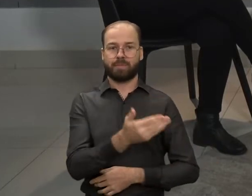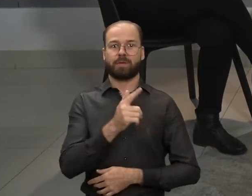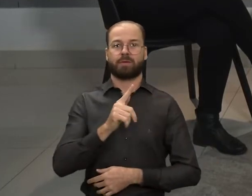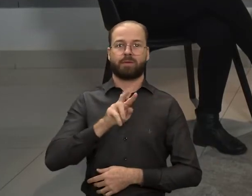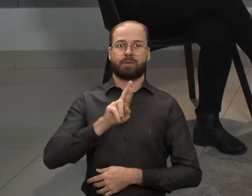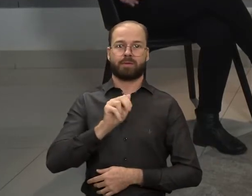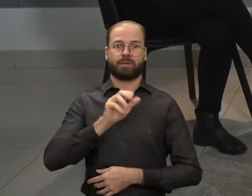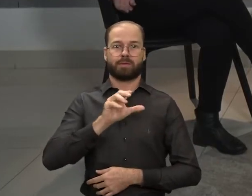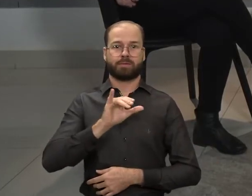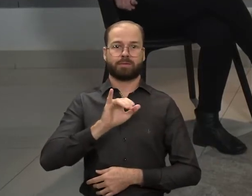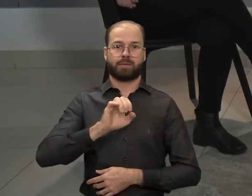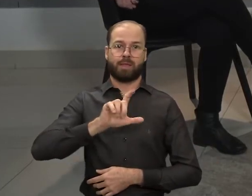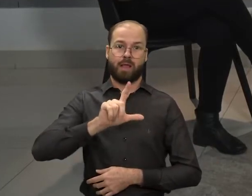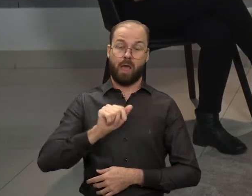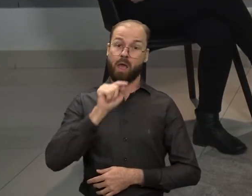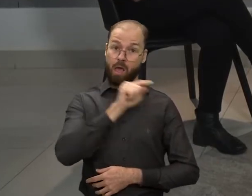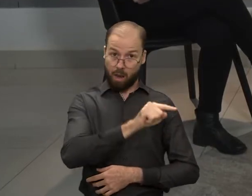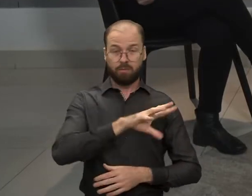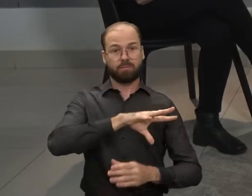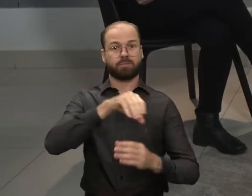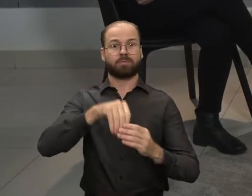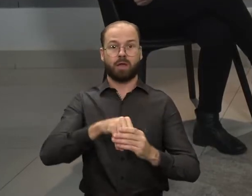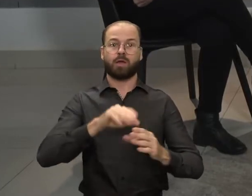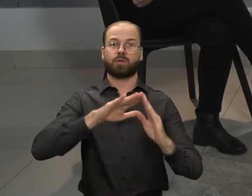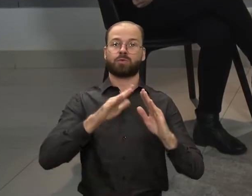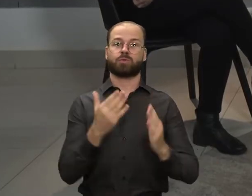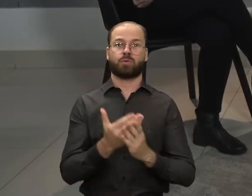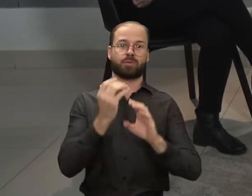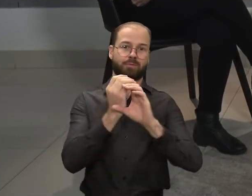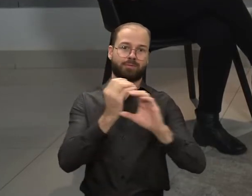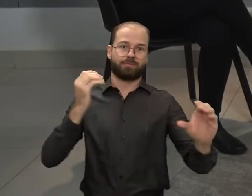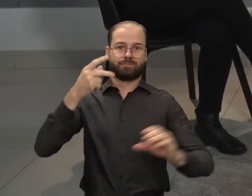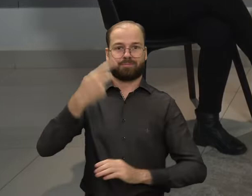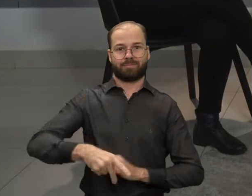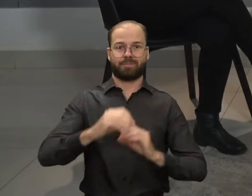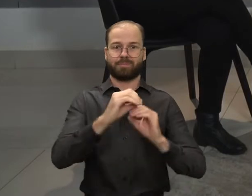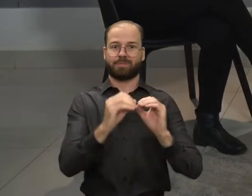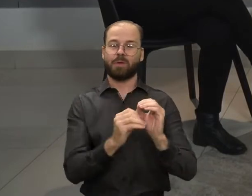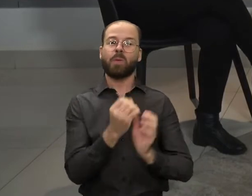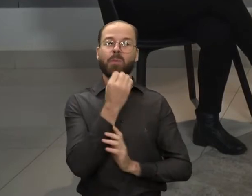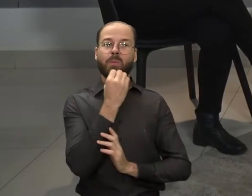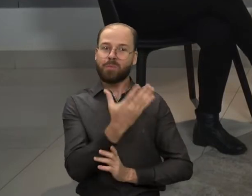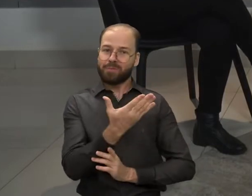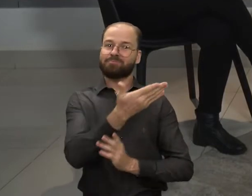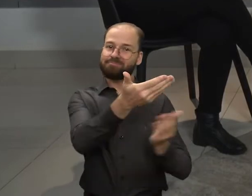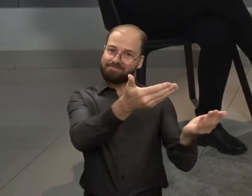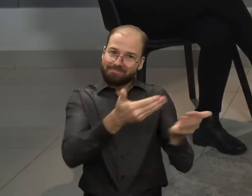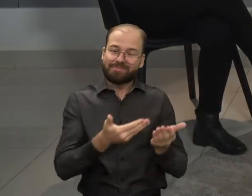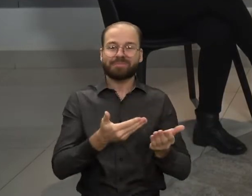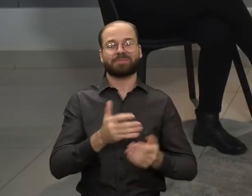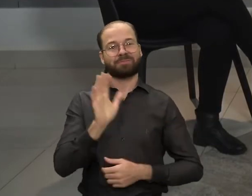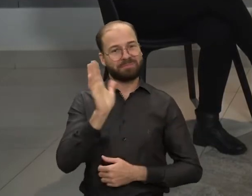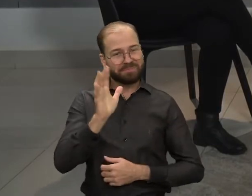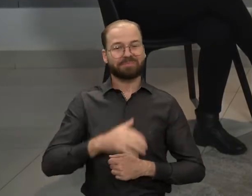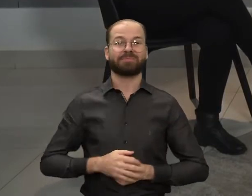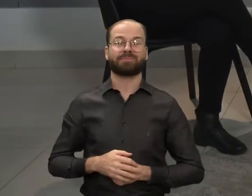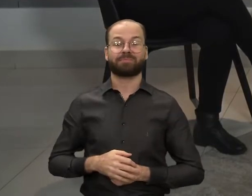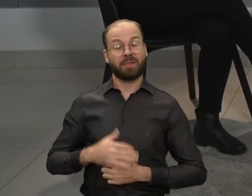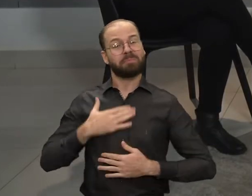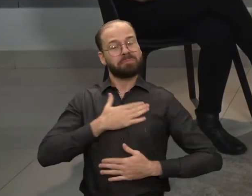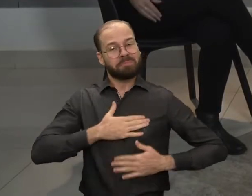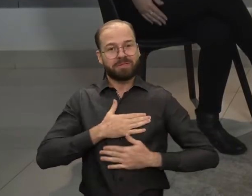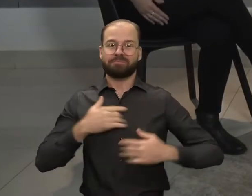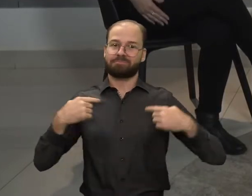Corcioli, que é da Escola de Engenharia da Universidade Federal de Goiás. Olá, professora Graciela, muito bom recebê-la aqui. O prazer é